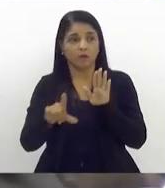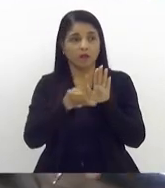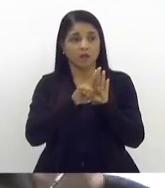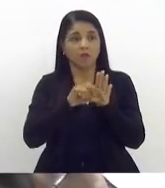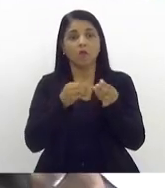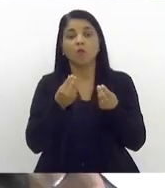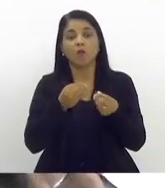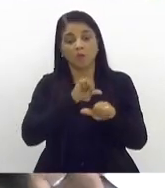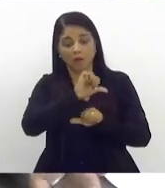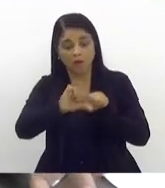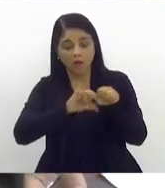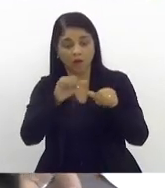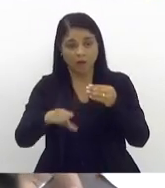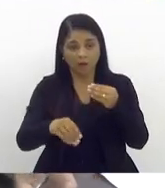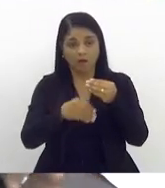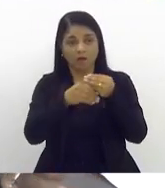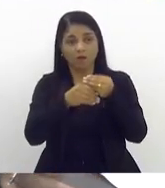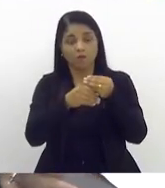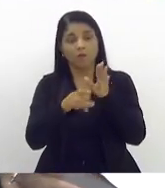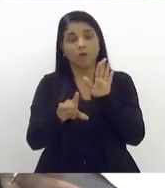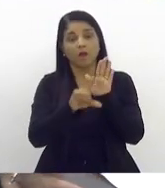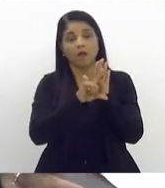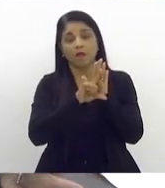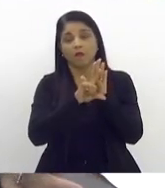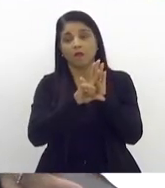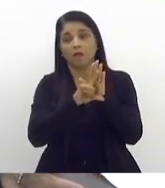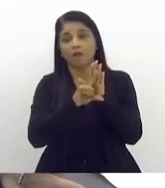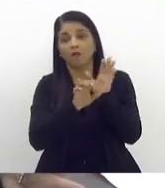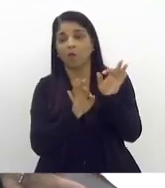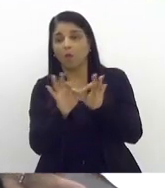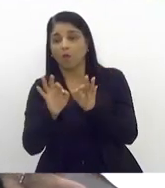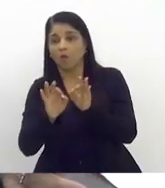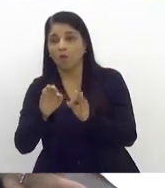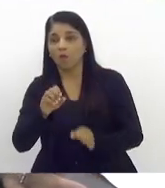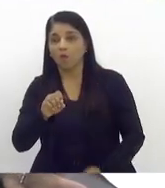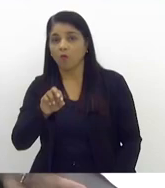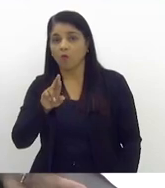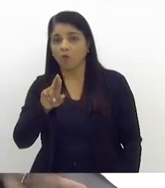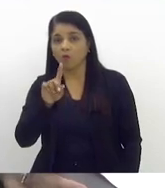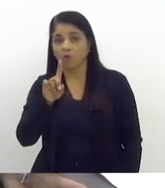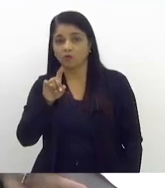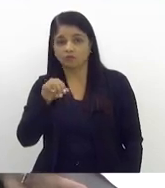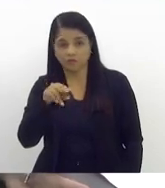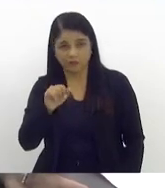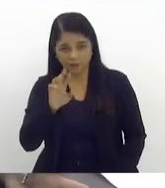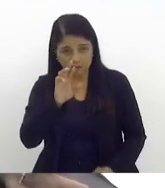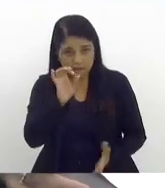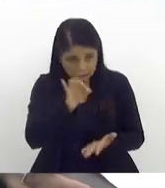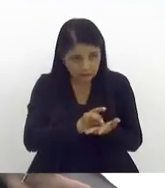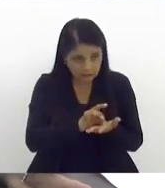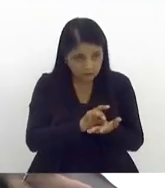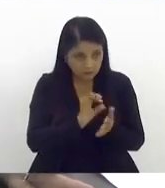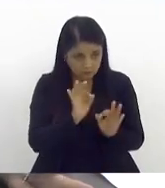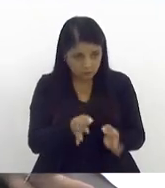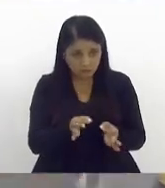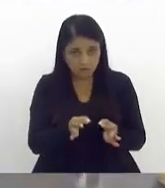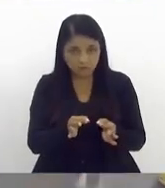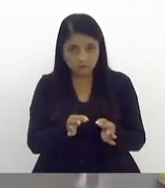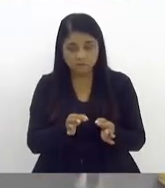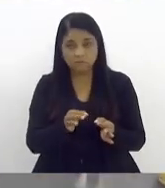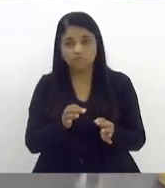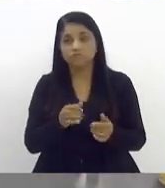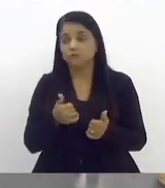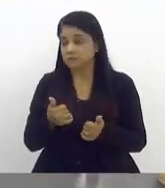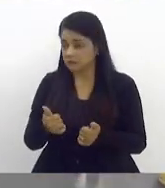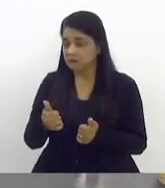uma lei complementar com uma lei ordinária? Não procede o que eu estou dizendo? Claro que procede. Mas a vista